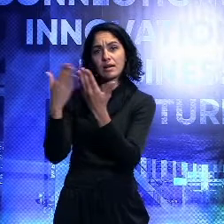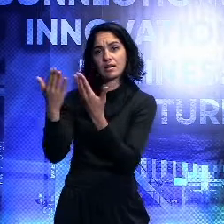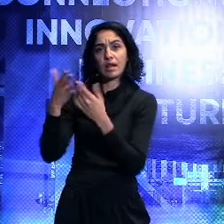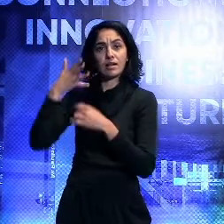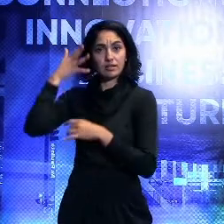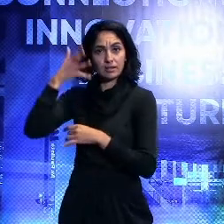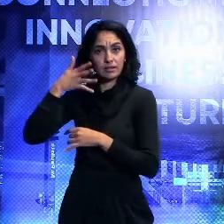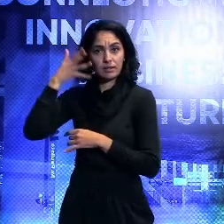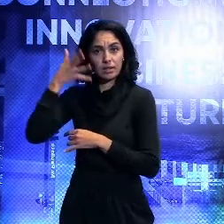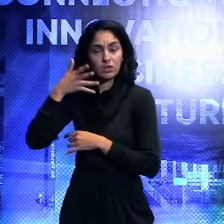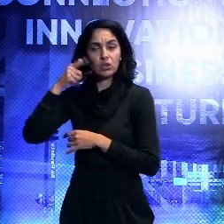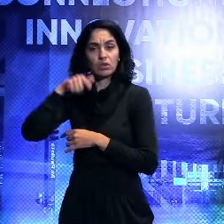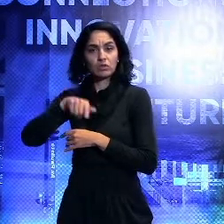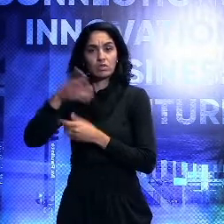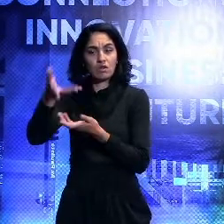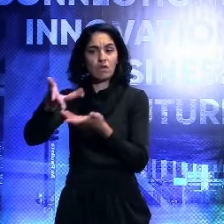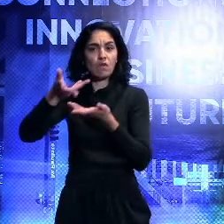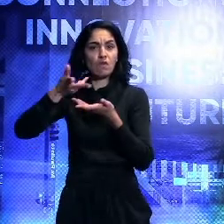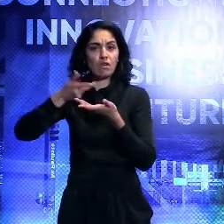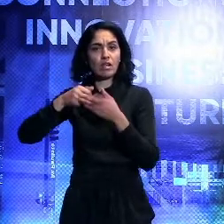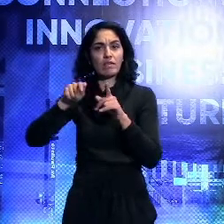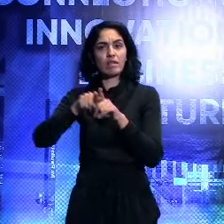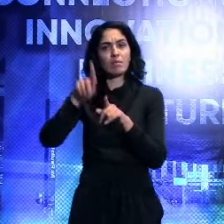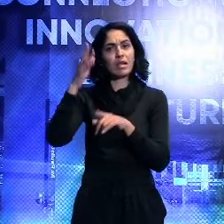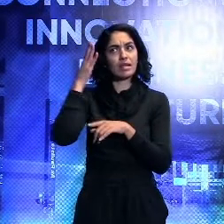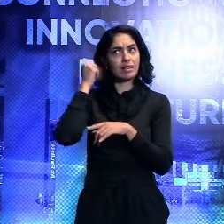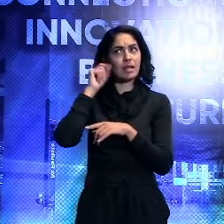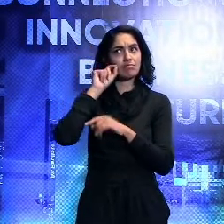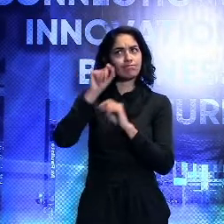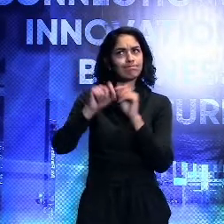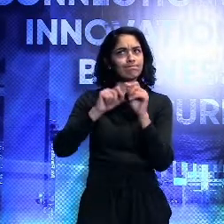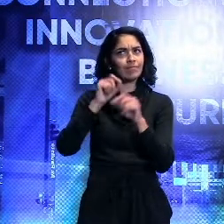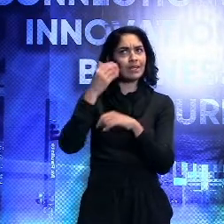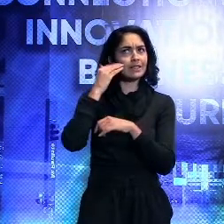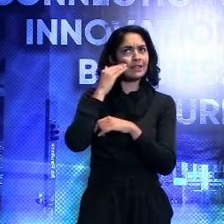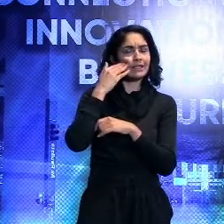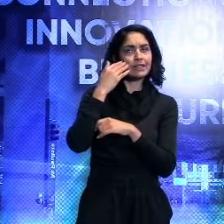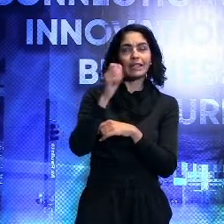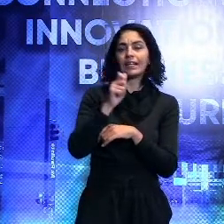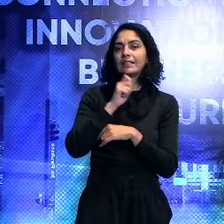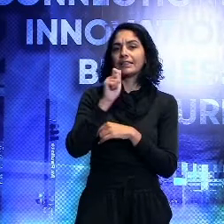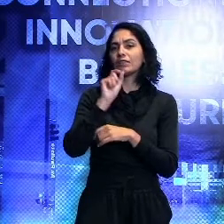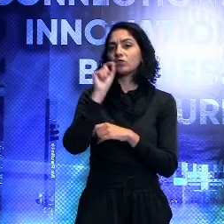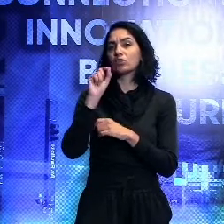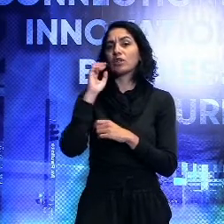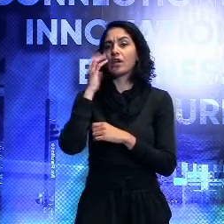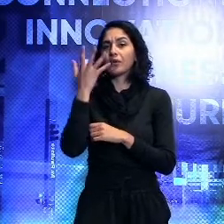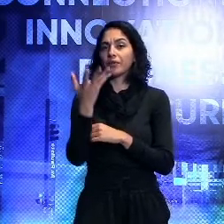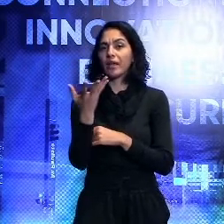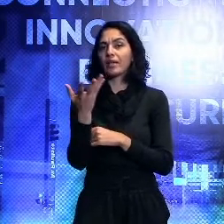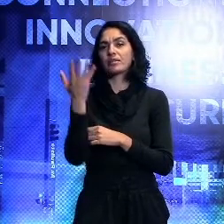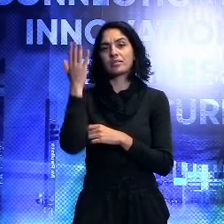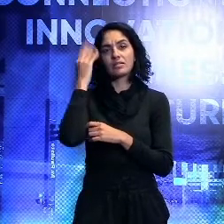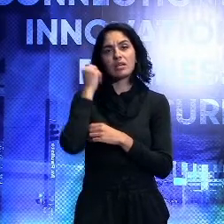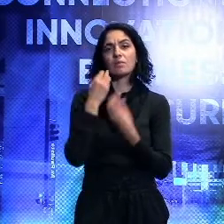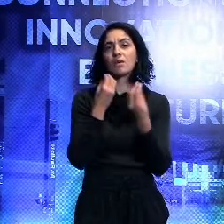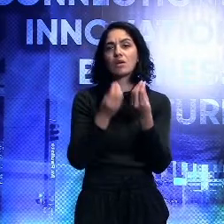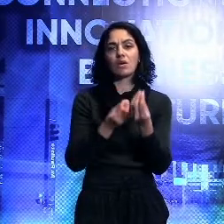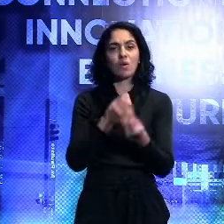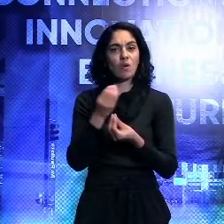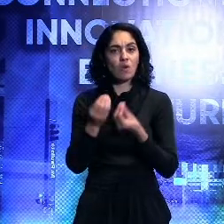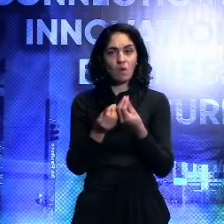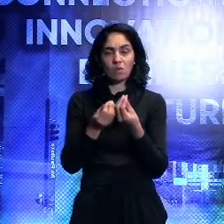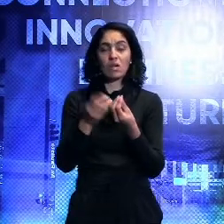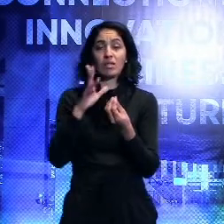onde você quantifica verbetes que acontecem nas entrevistas, para identificar tendências. Tem uma metodologia